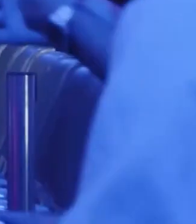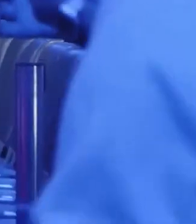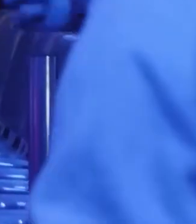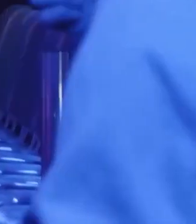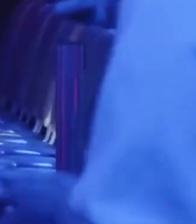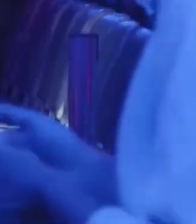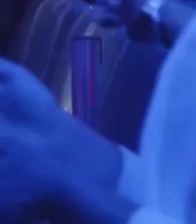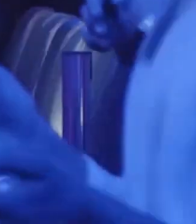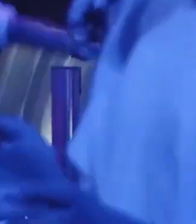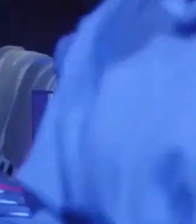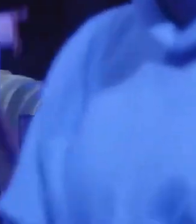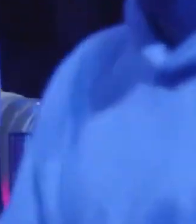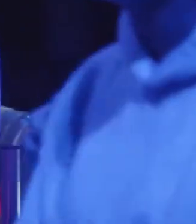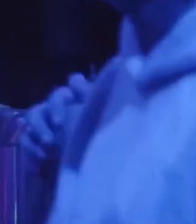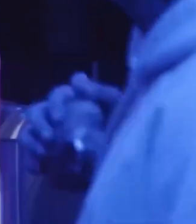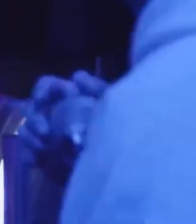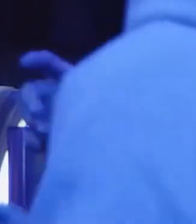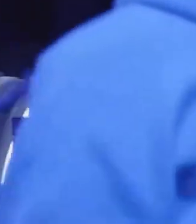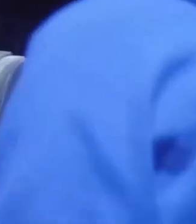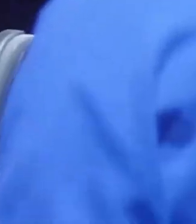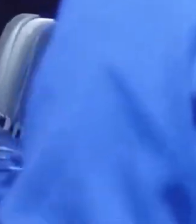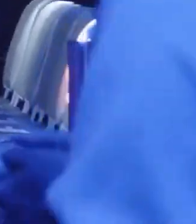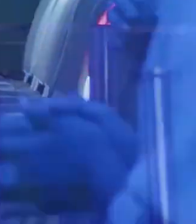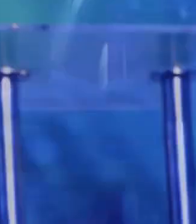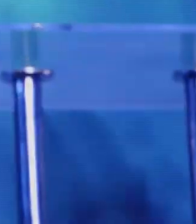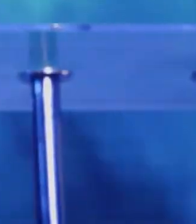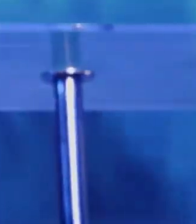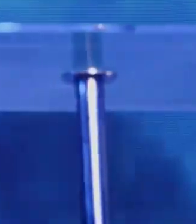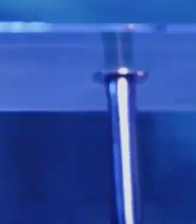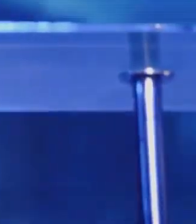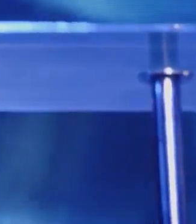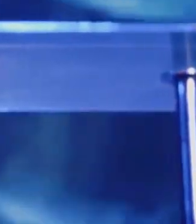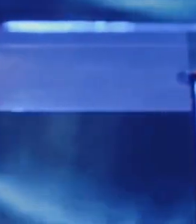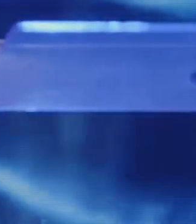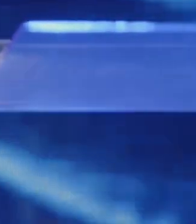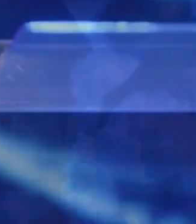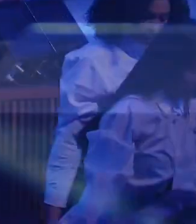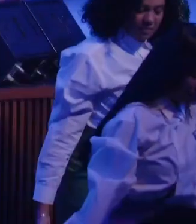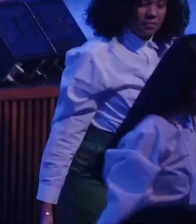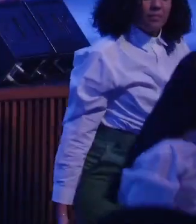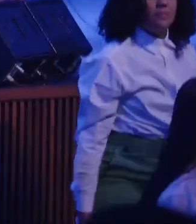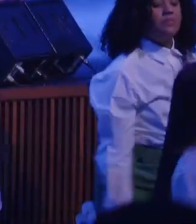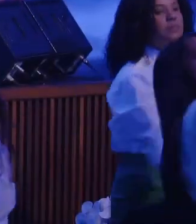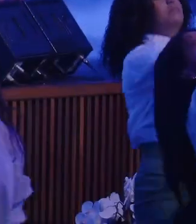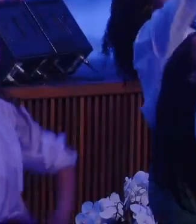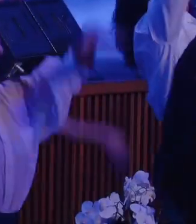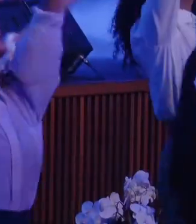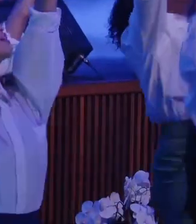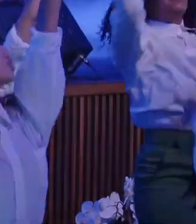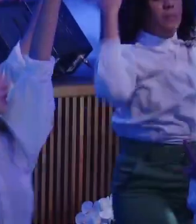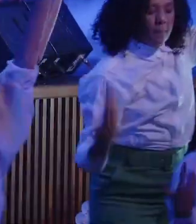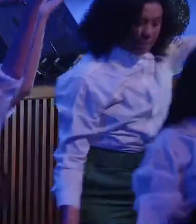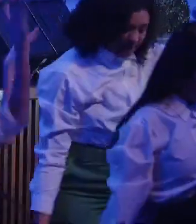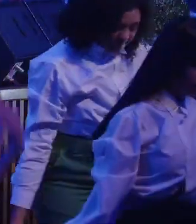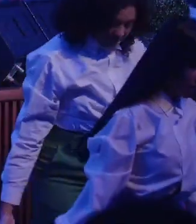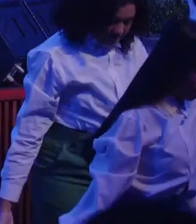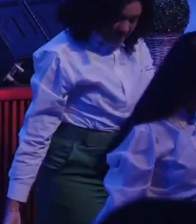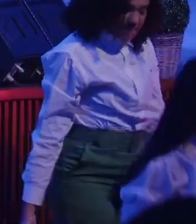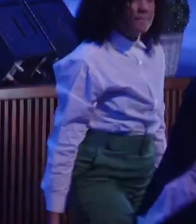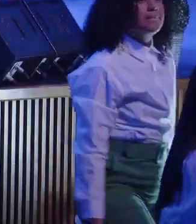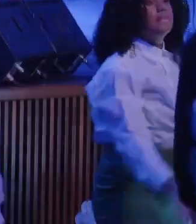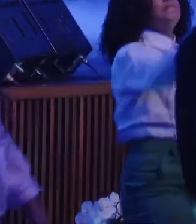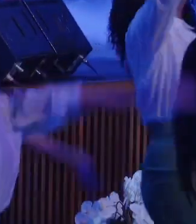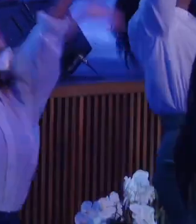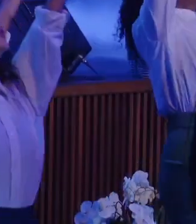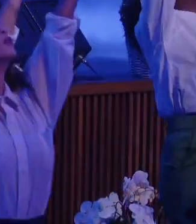re é até o eu sou quem te que